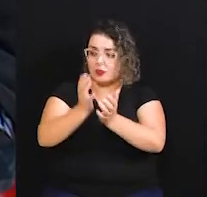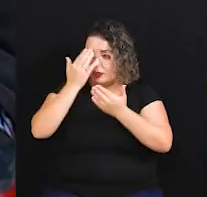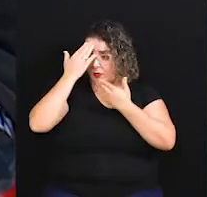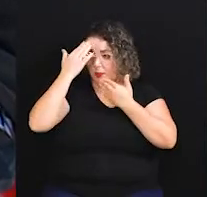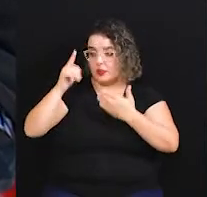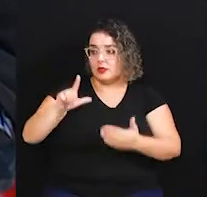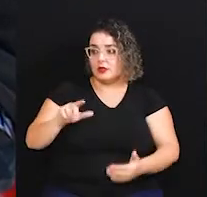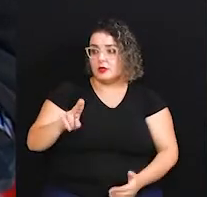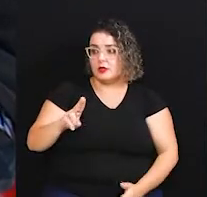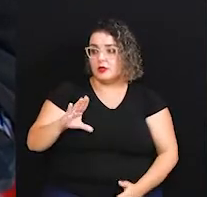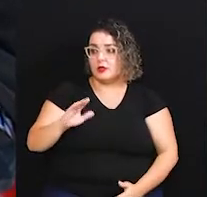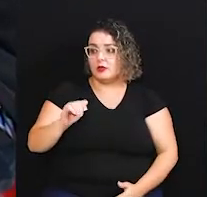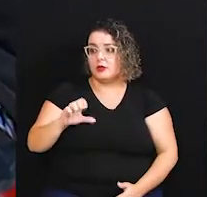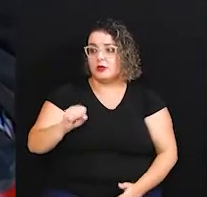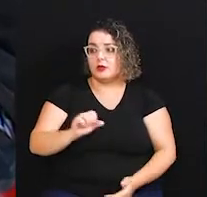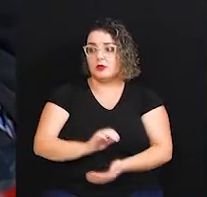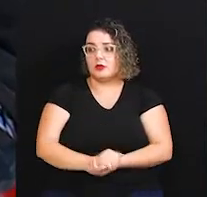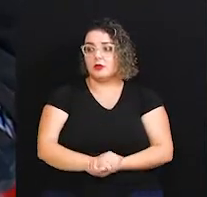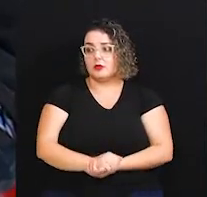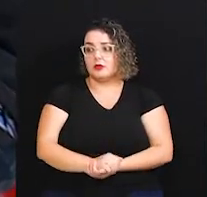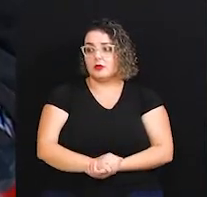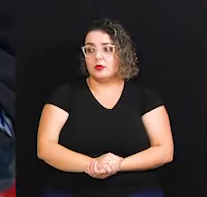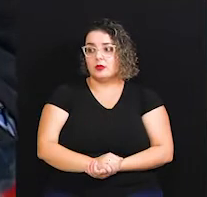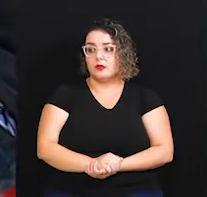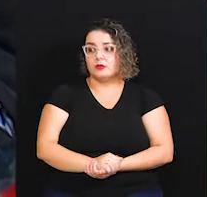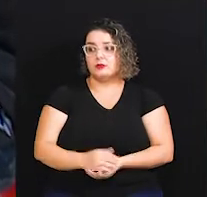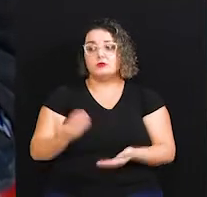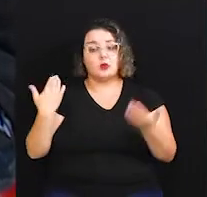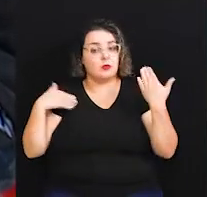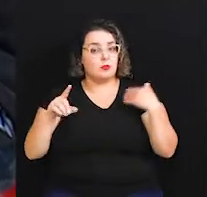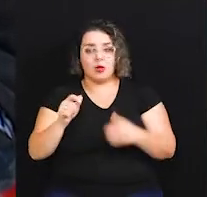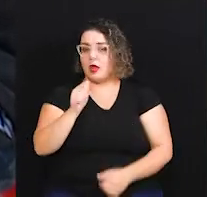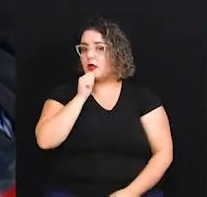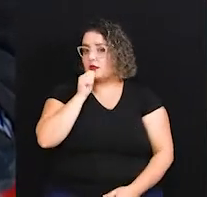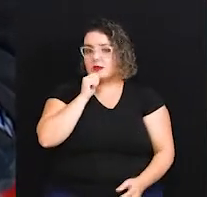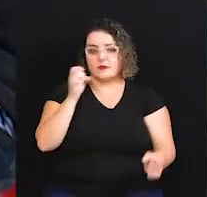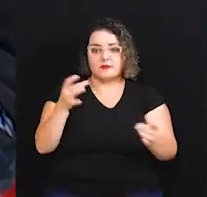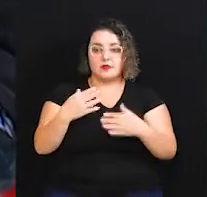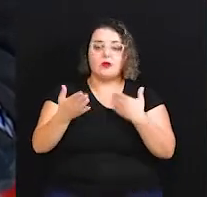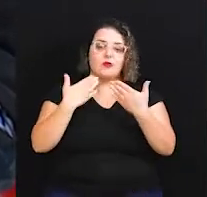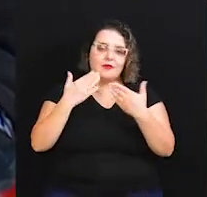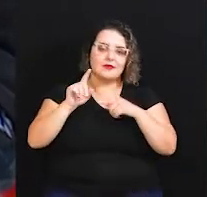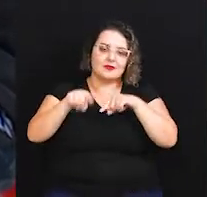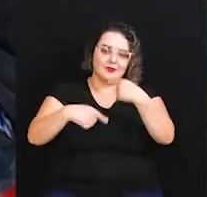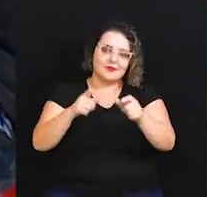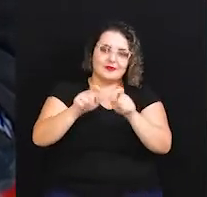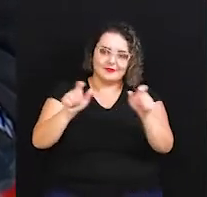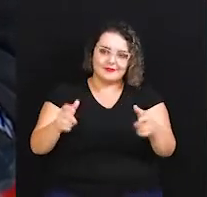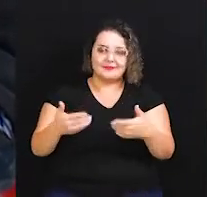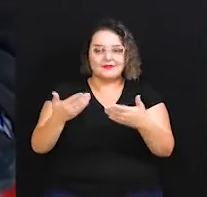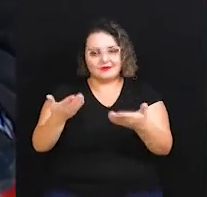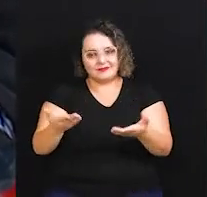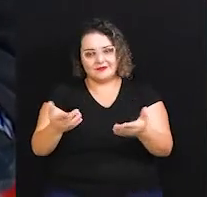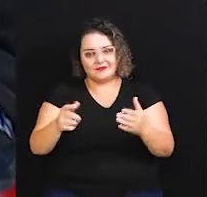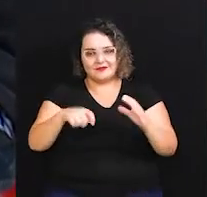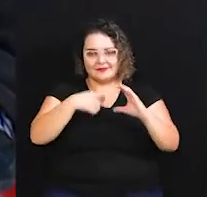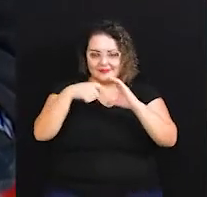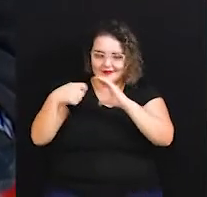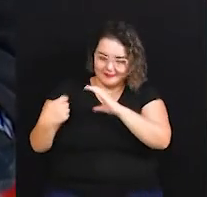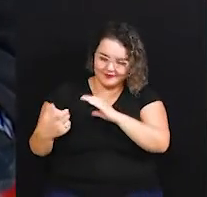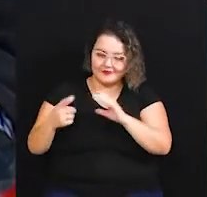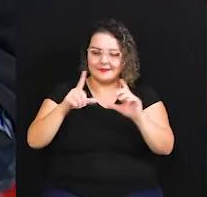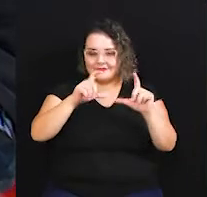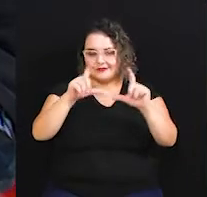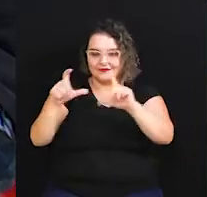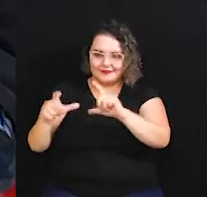esses grupos. Obrigada, Lucas. O nosso passeio aqui pela Anelo ainda não encerrou, ainda vamos conversar com outras pessoas e vocês vão